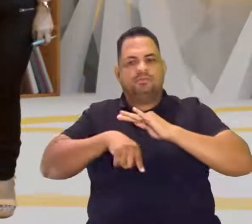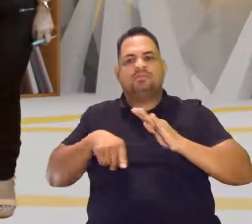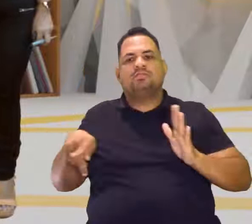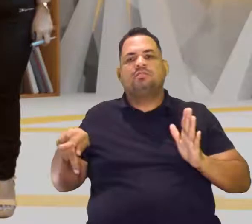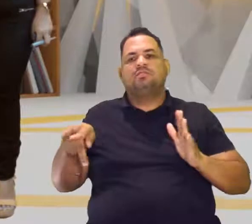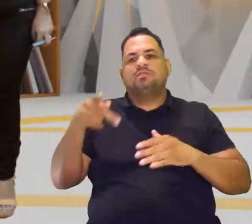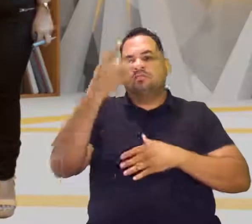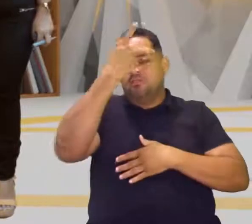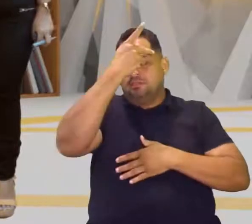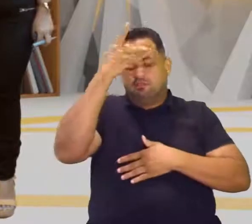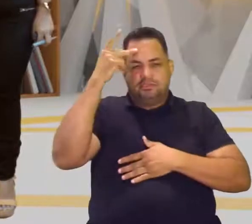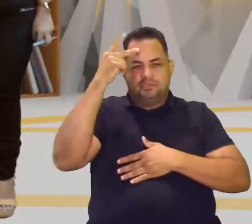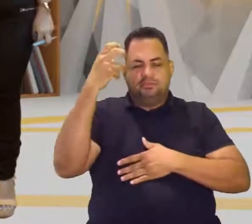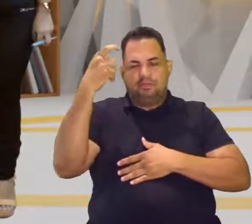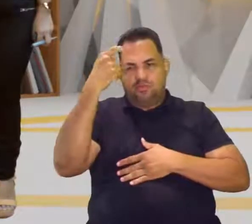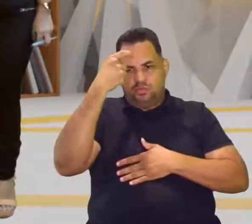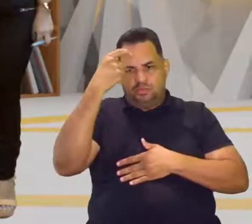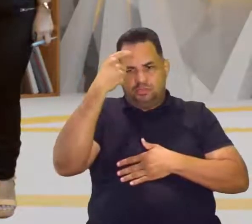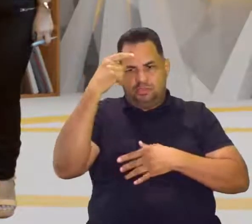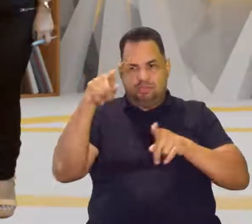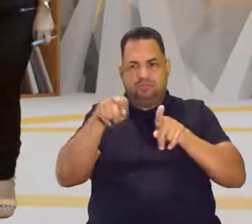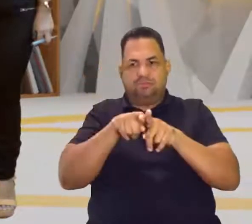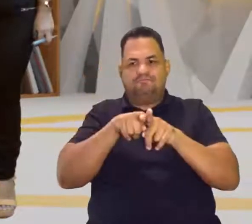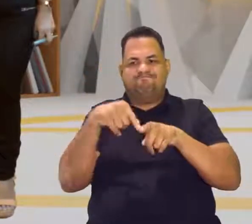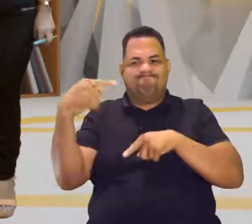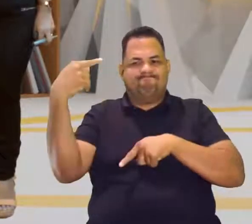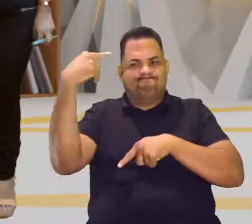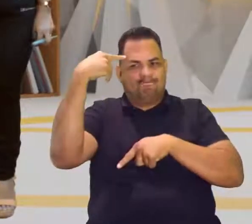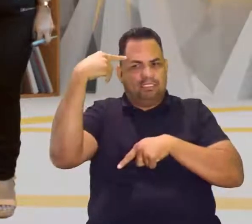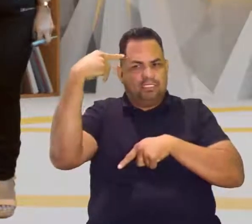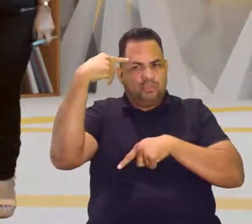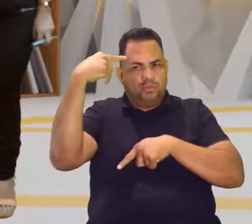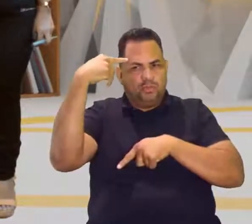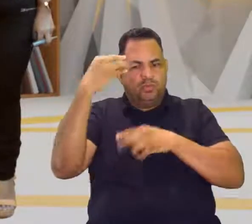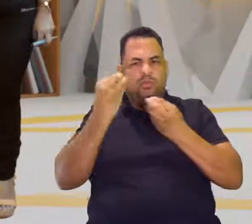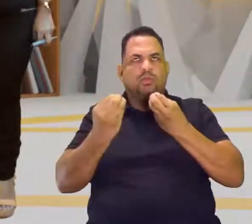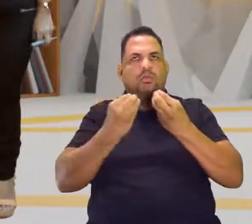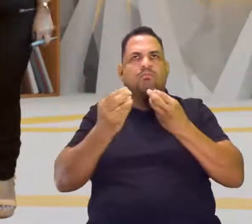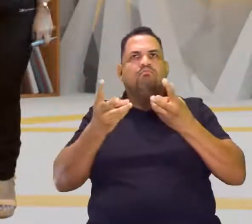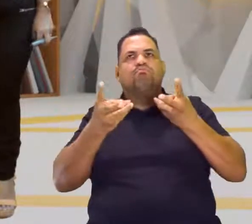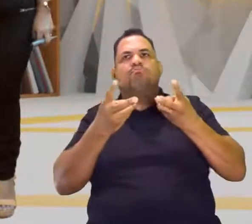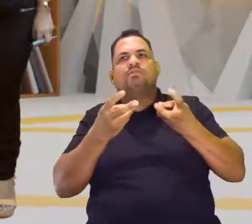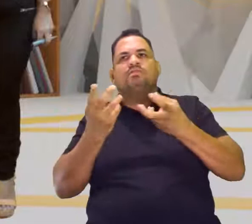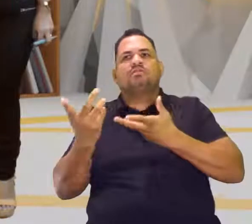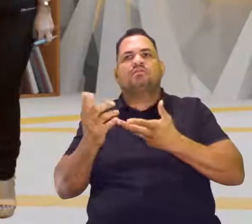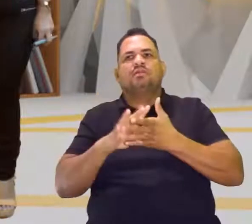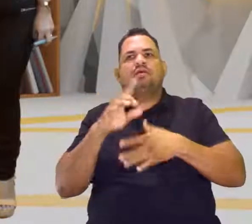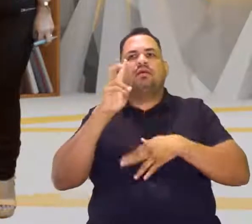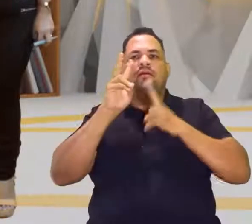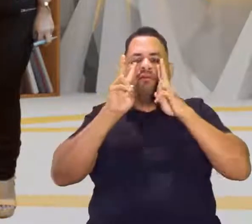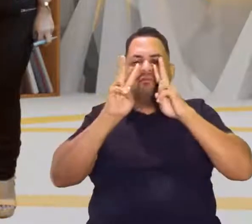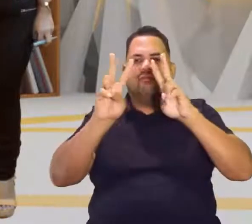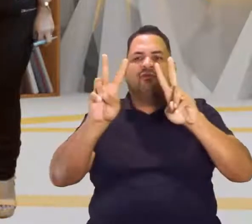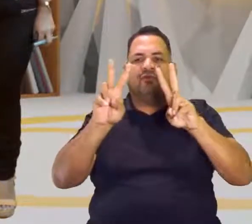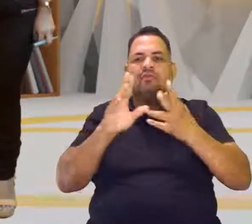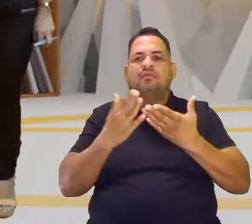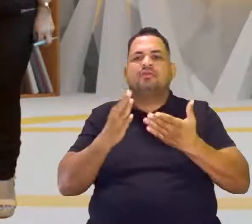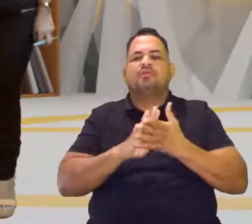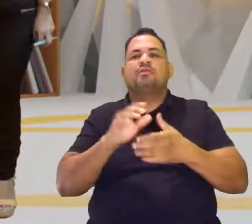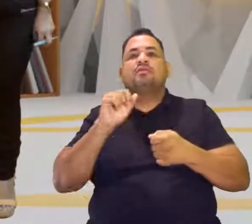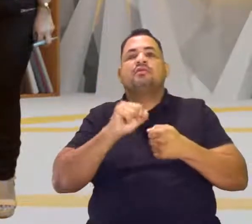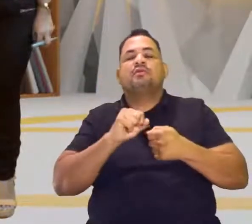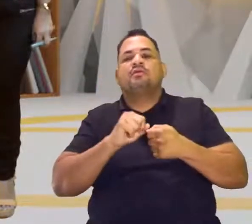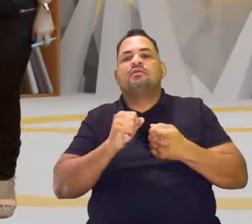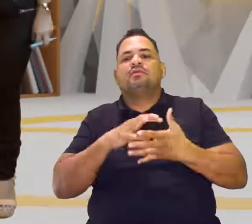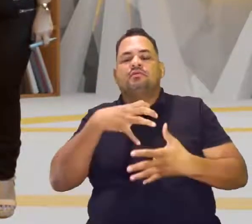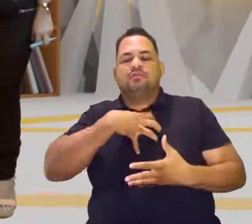para nossas subjetividades e para minha forma de ver as coisas para minha forma de enxergar de